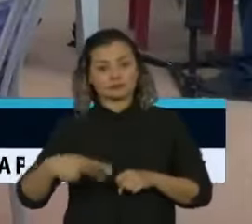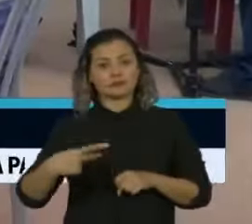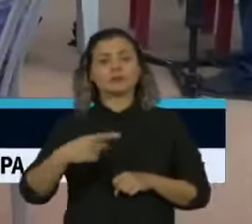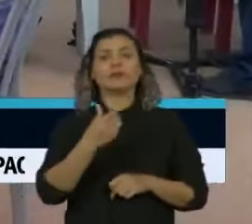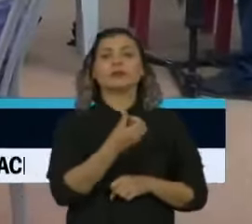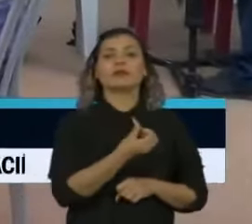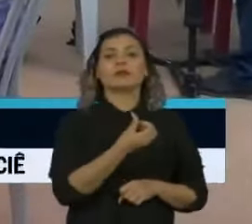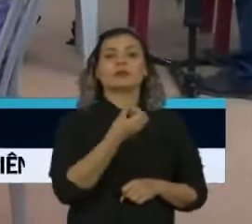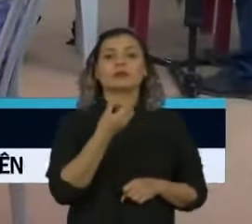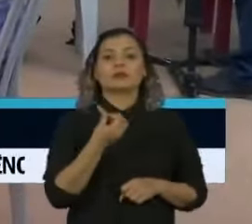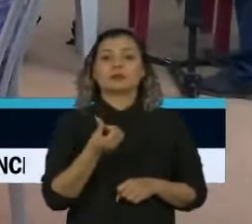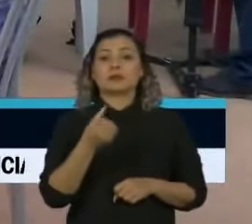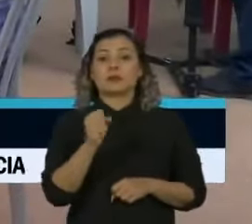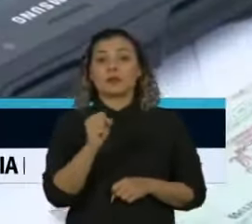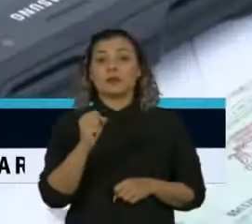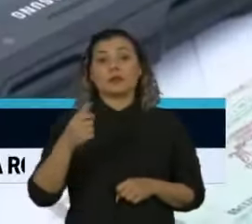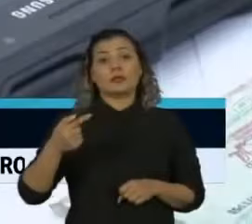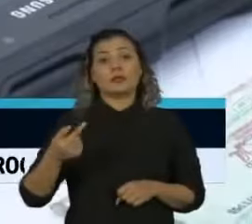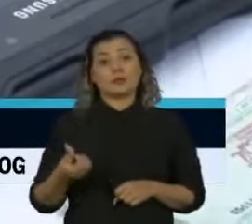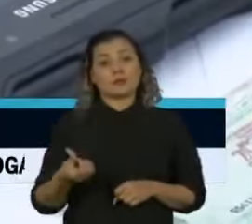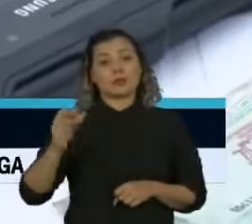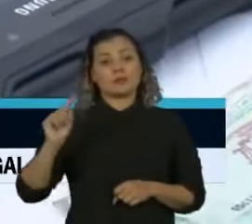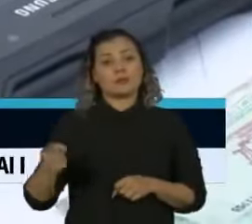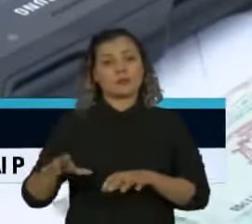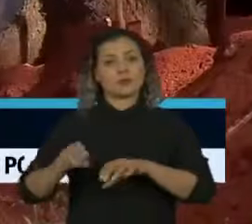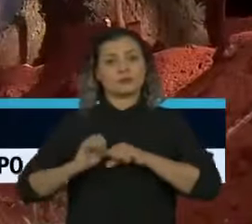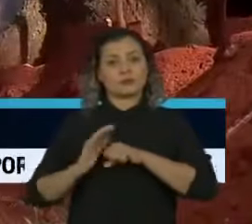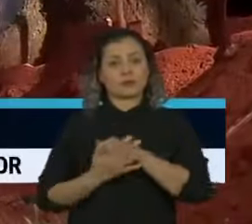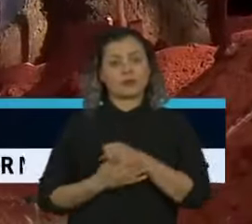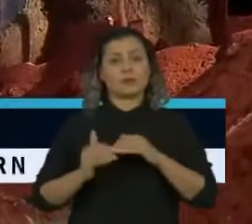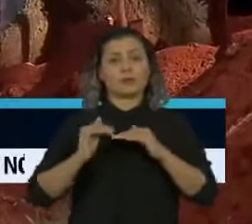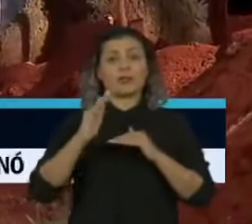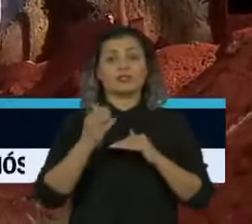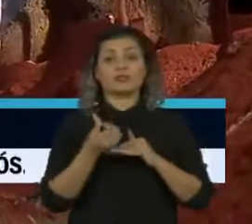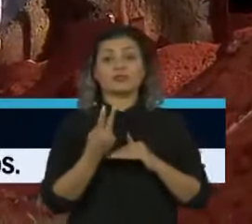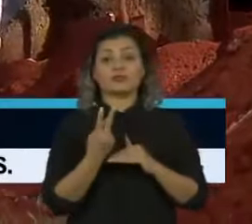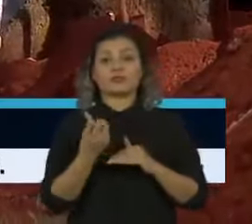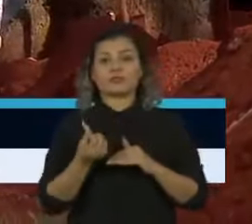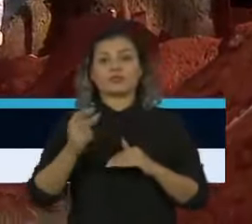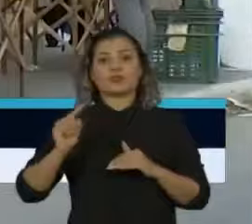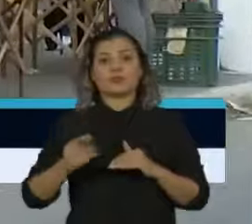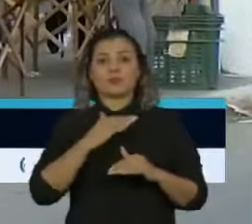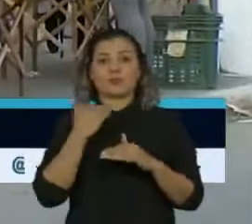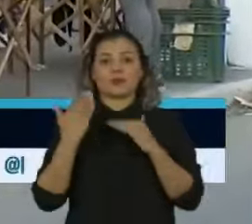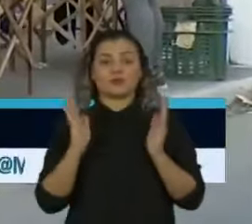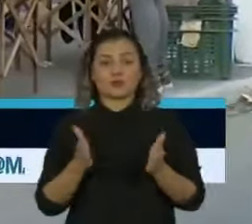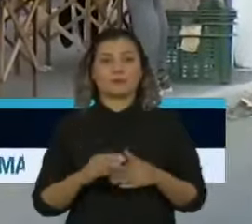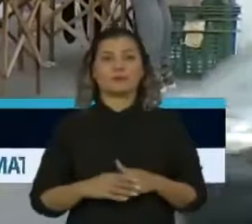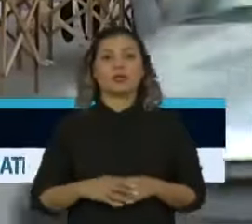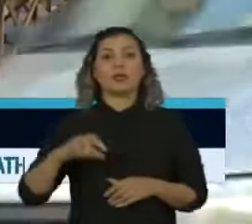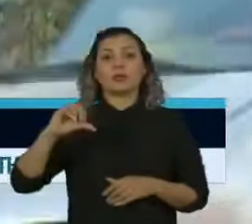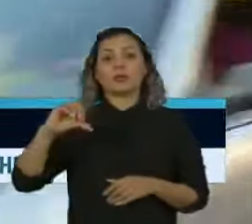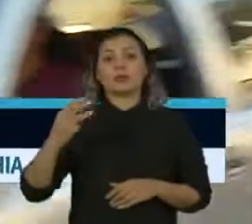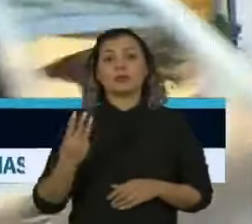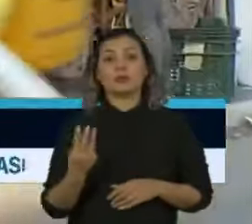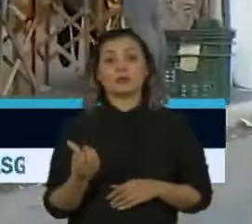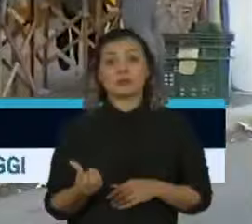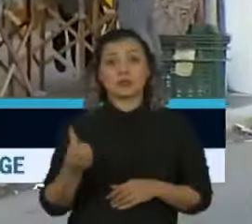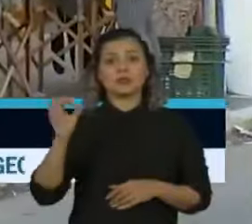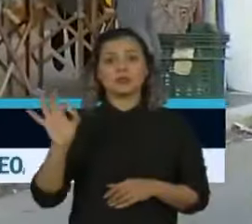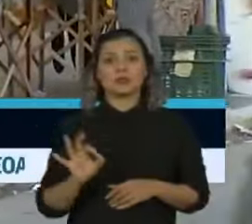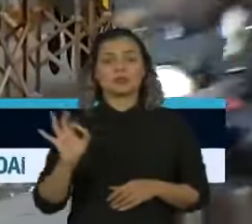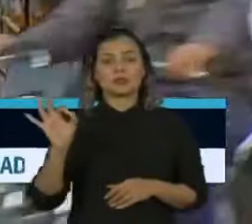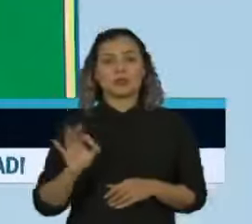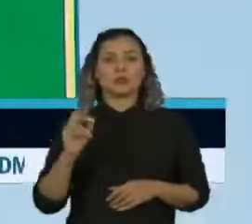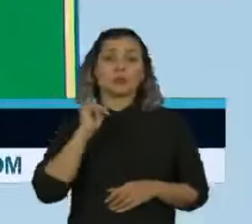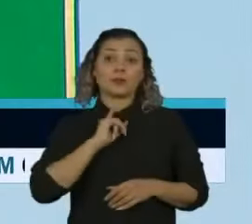de 670 mil casos confirmados e ultrapassou 26 mil óbitos. 96% dos municípios